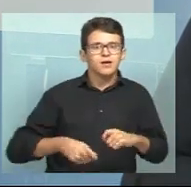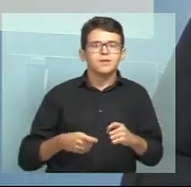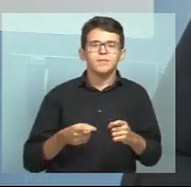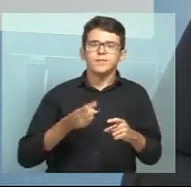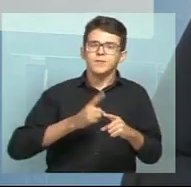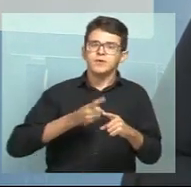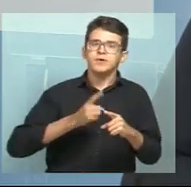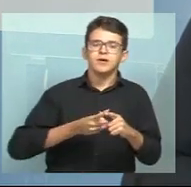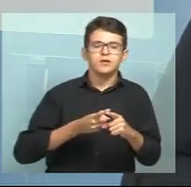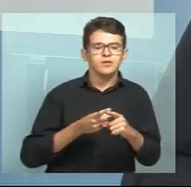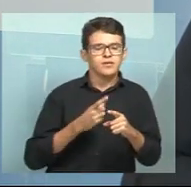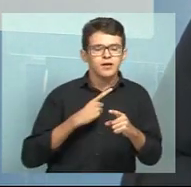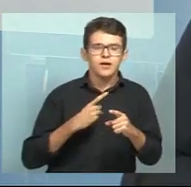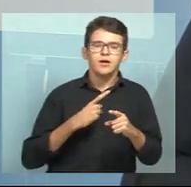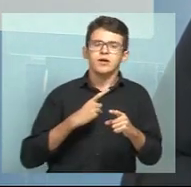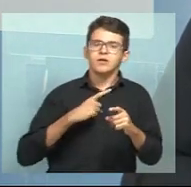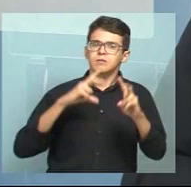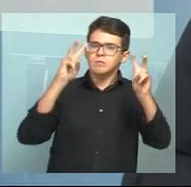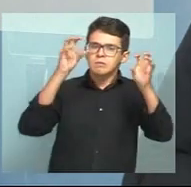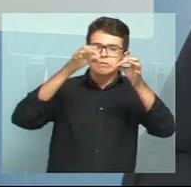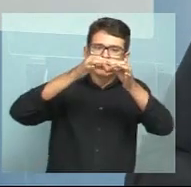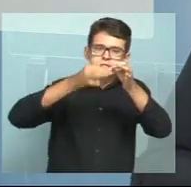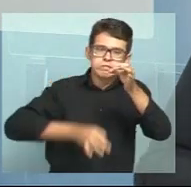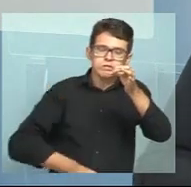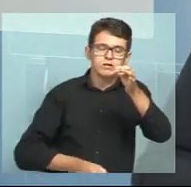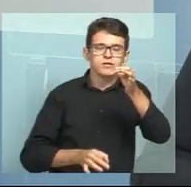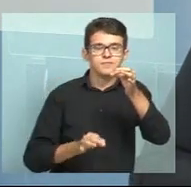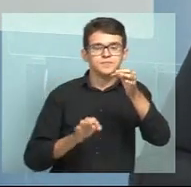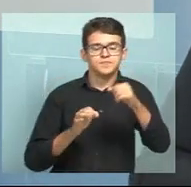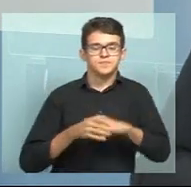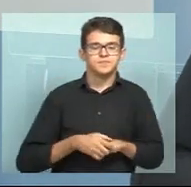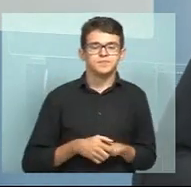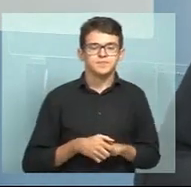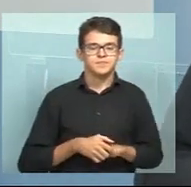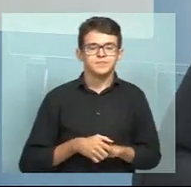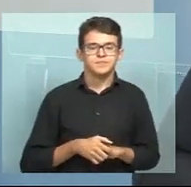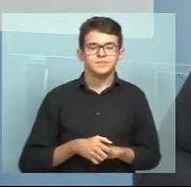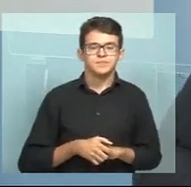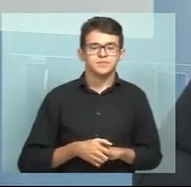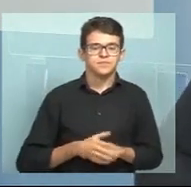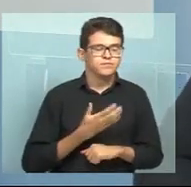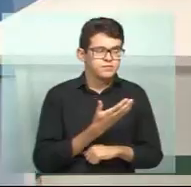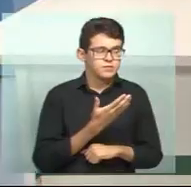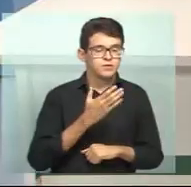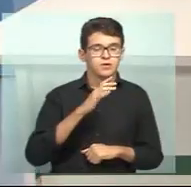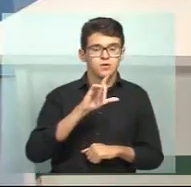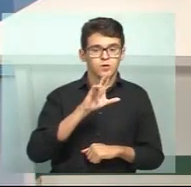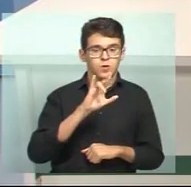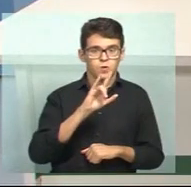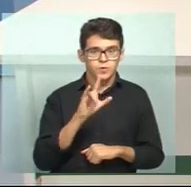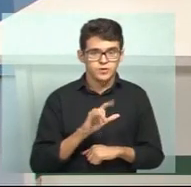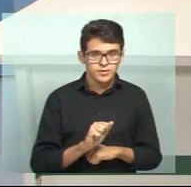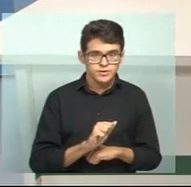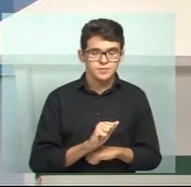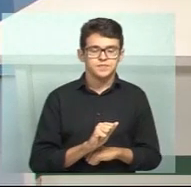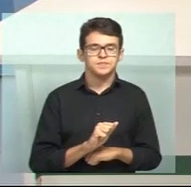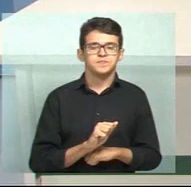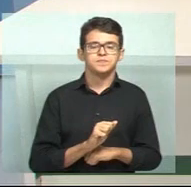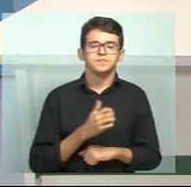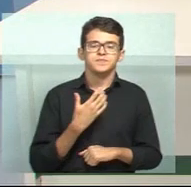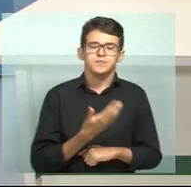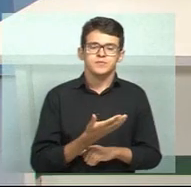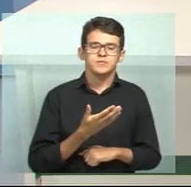coisas que estão sendo ditas depois do julgamento. Primeiro ponto, Luiz, o julgamento aconteceu, o que